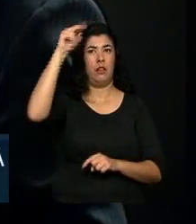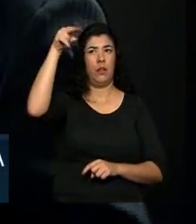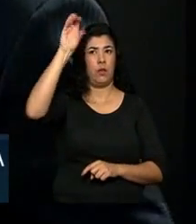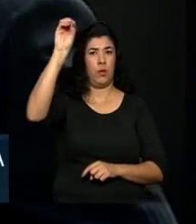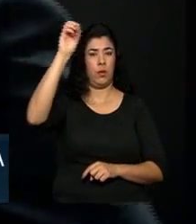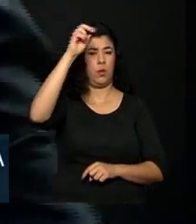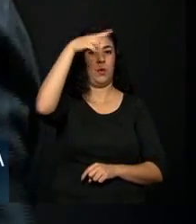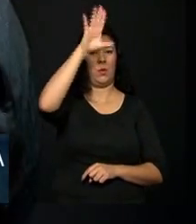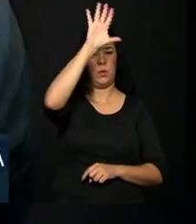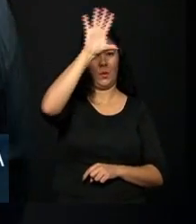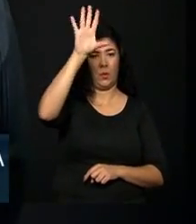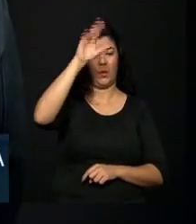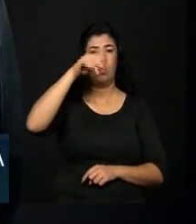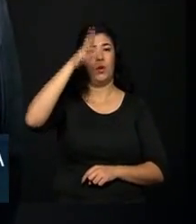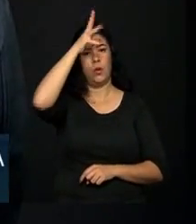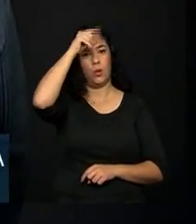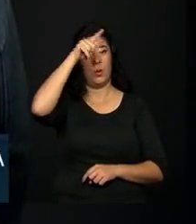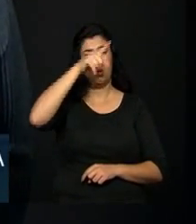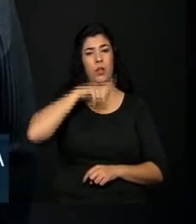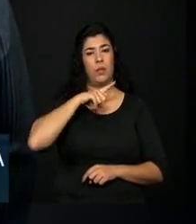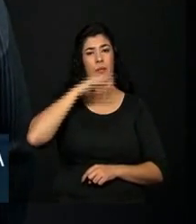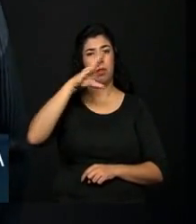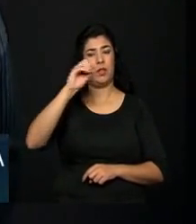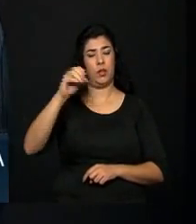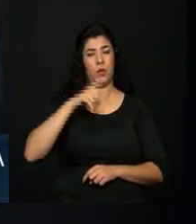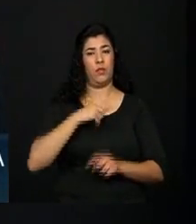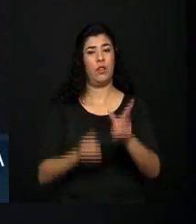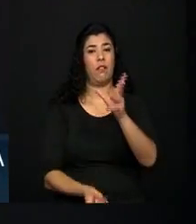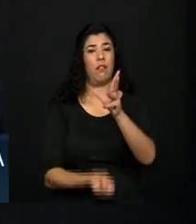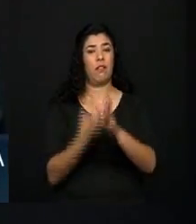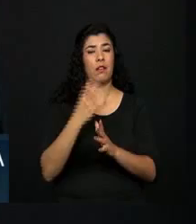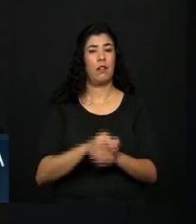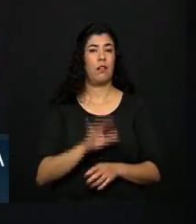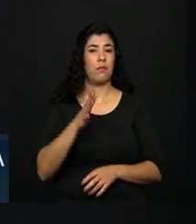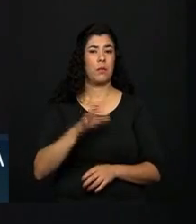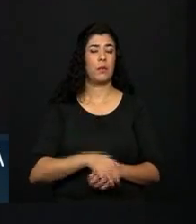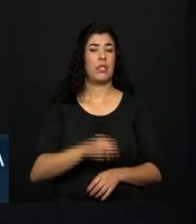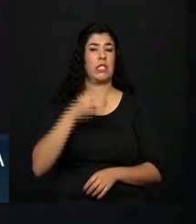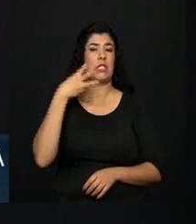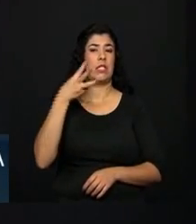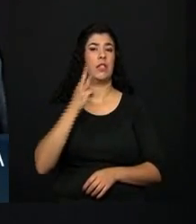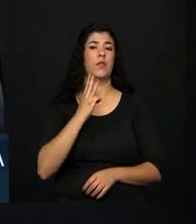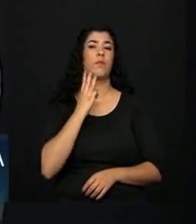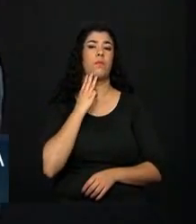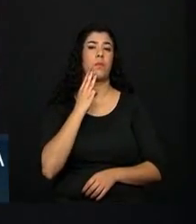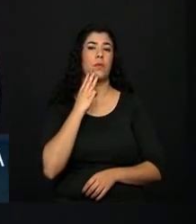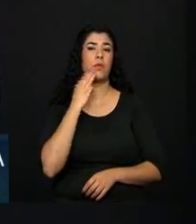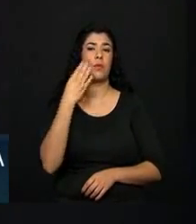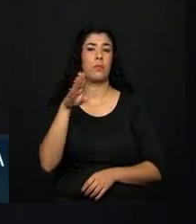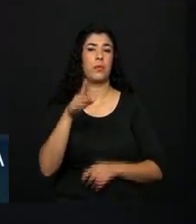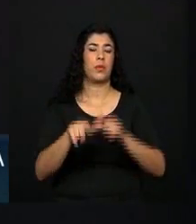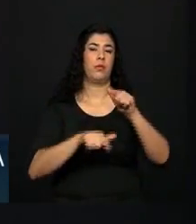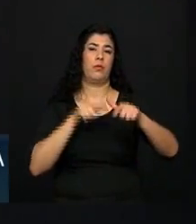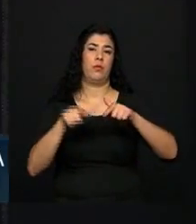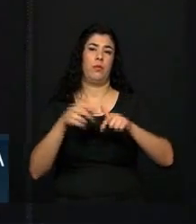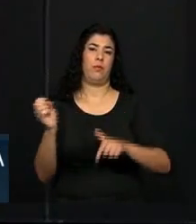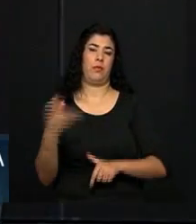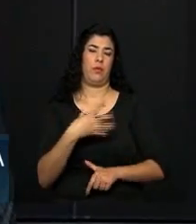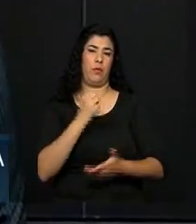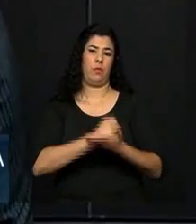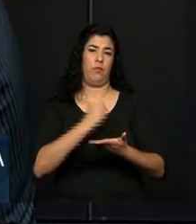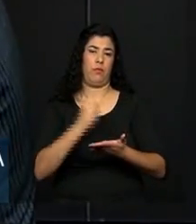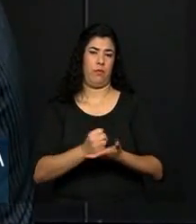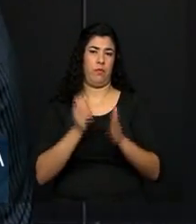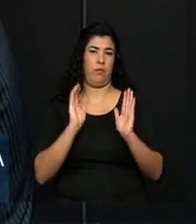últimos 25 anos e isso para nós é o atendimento à política da criação e do desenvolvimento da